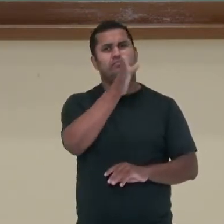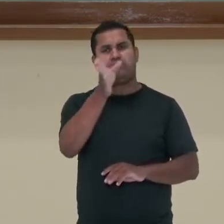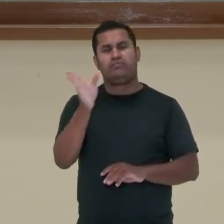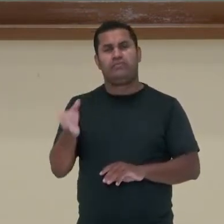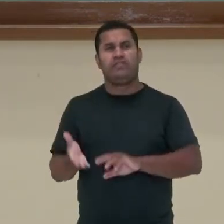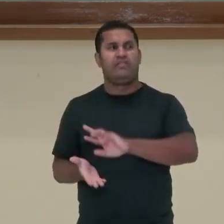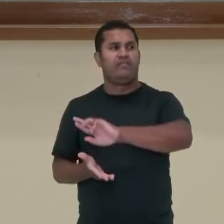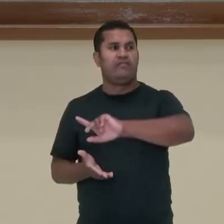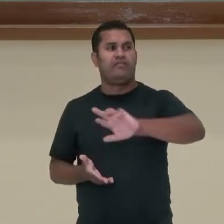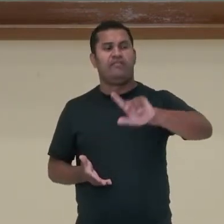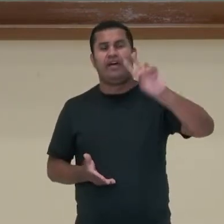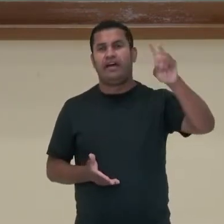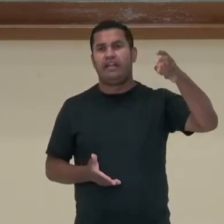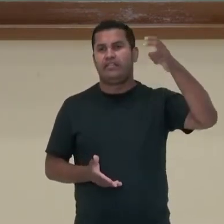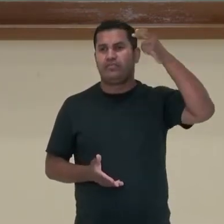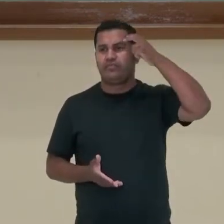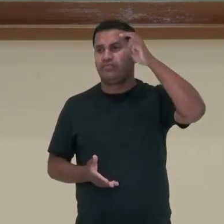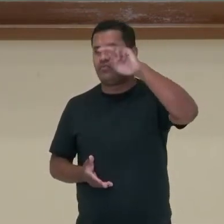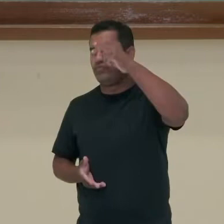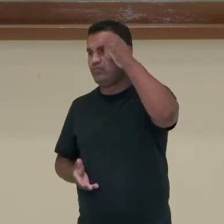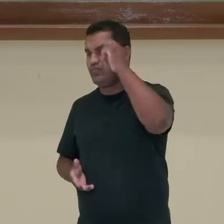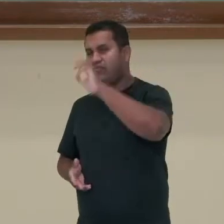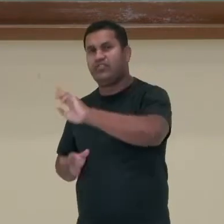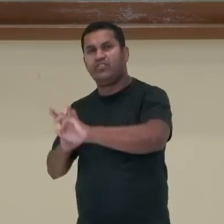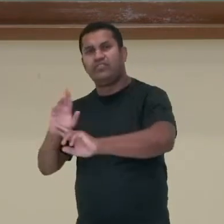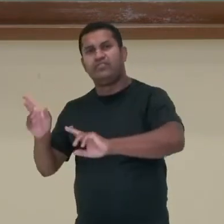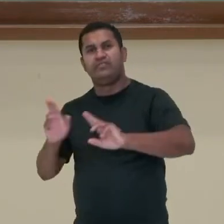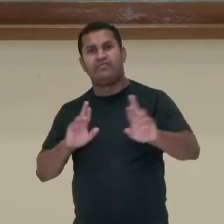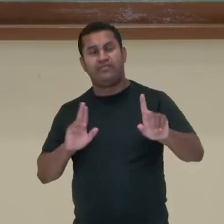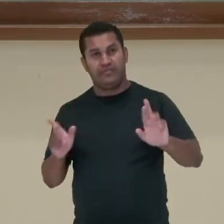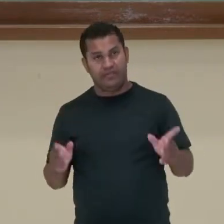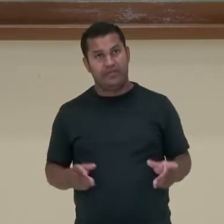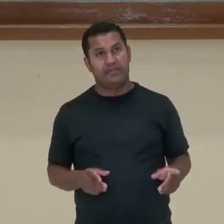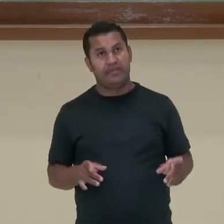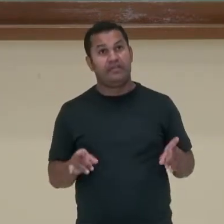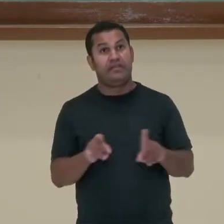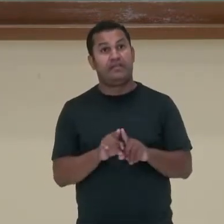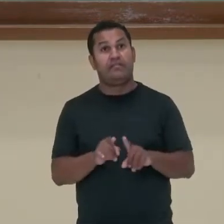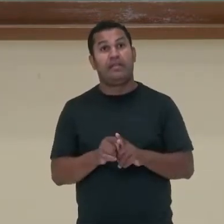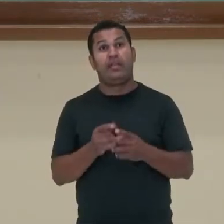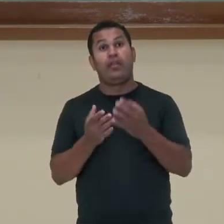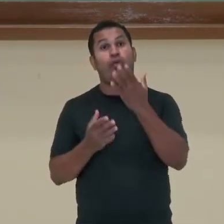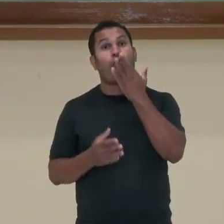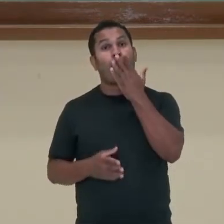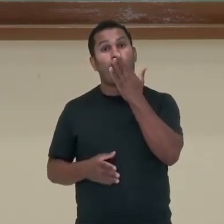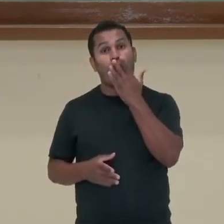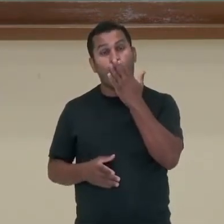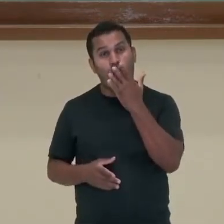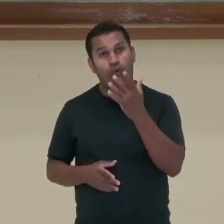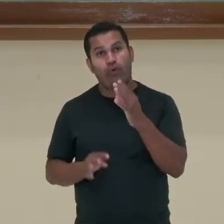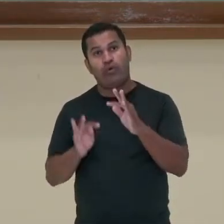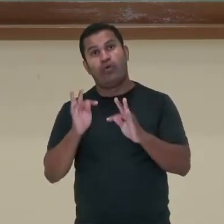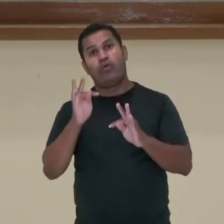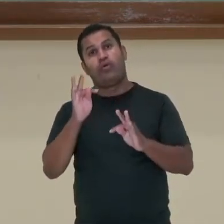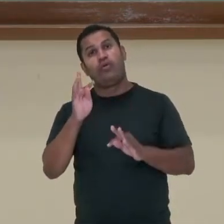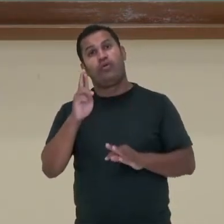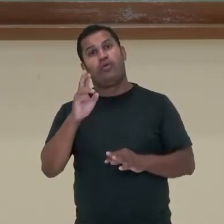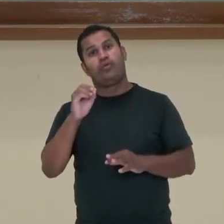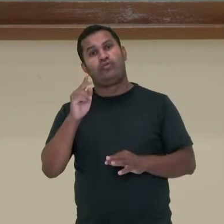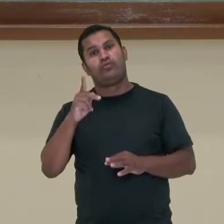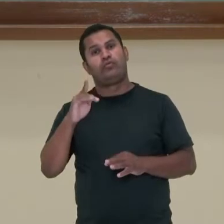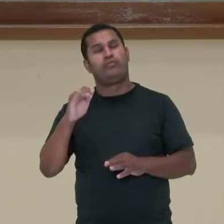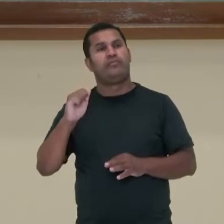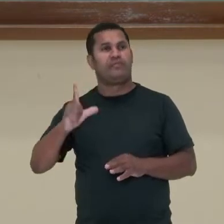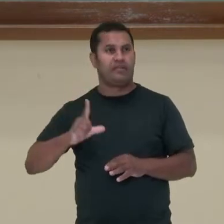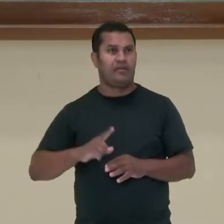pegar a estética dessas culturas, começa a trazer um pouco das cores tropicais, começa a trazer um pouco, por que não falar da sensualidade